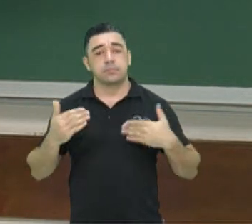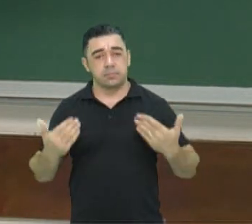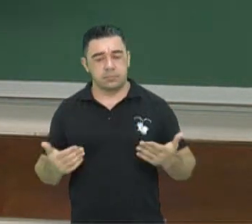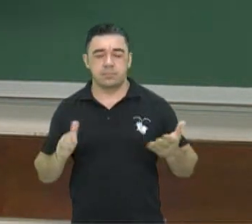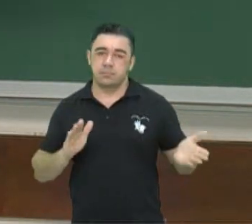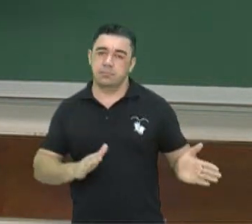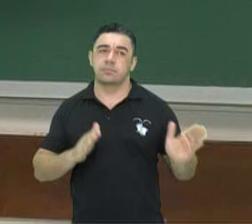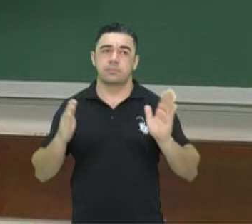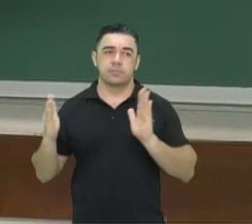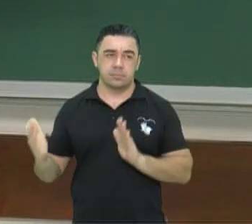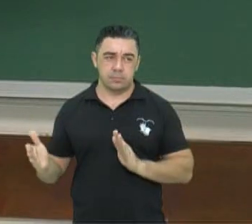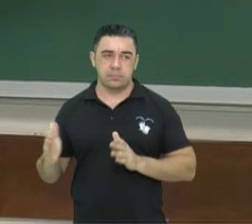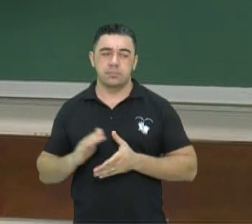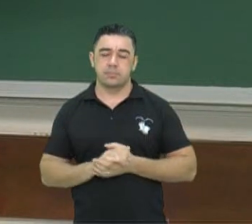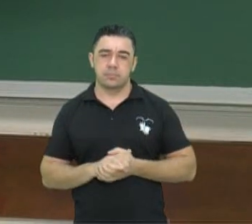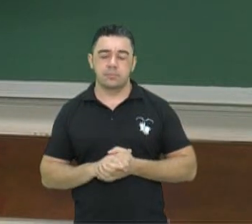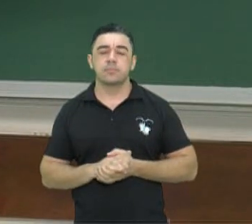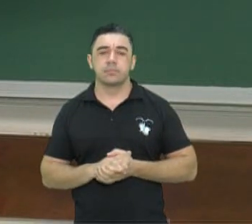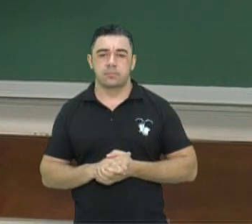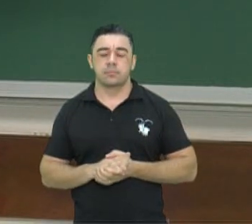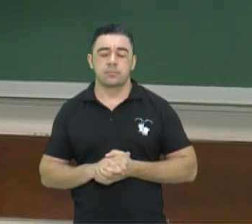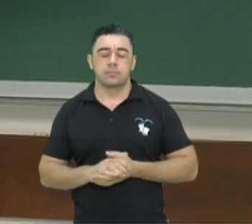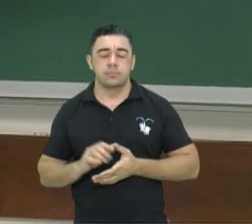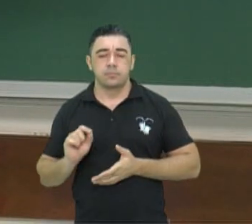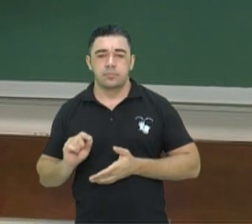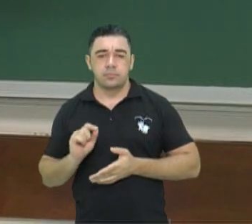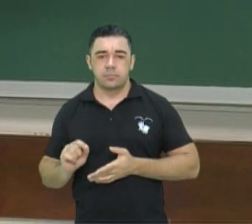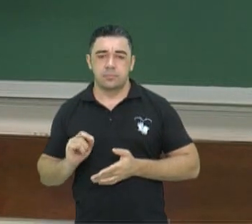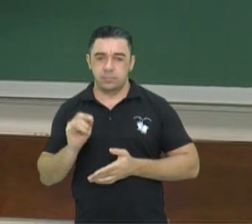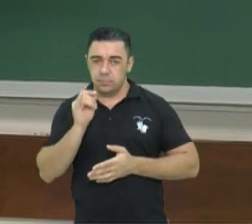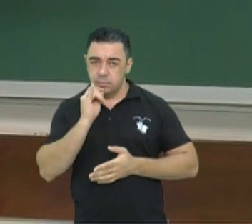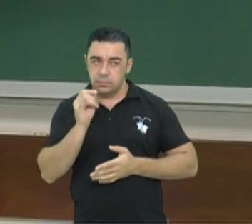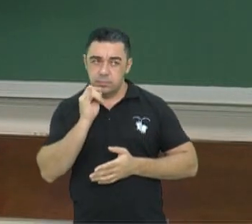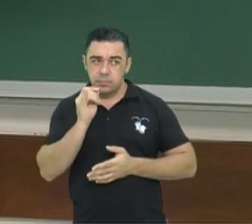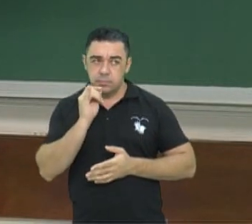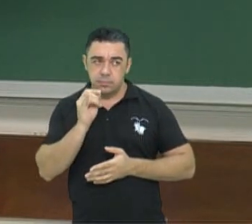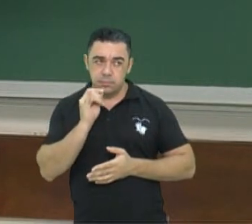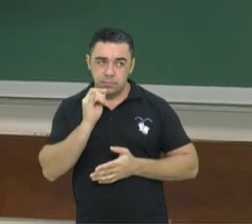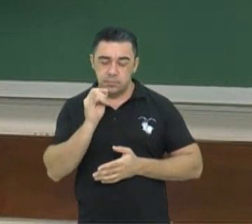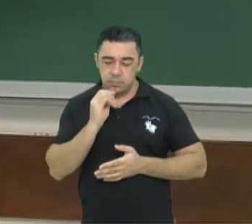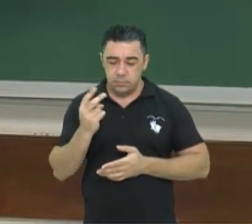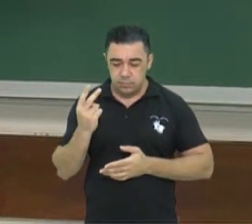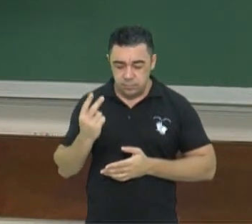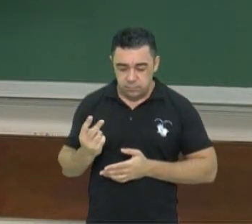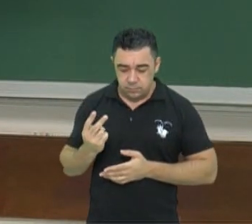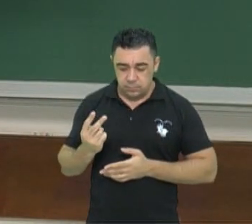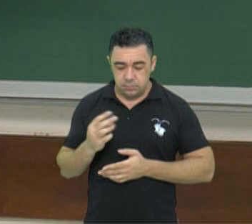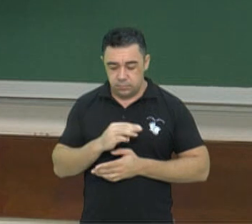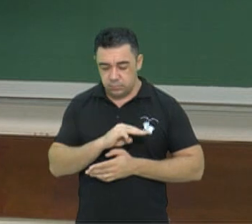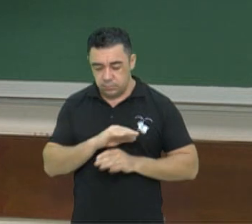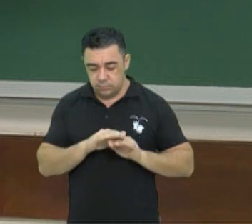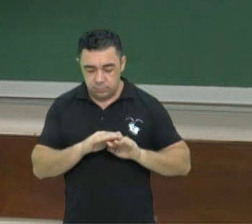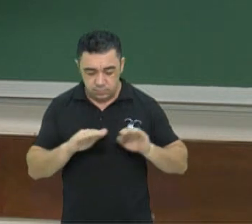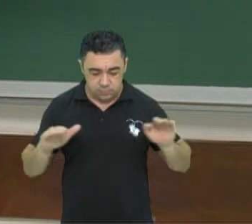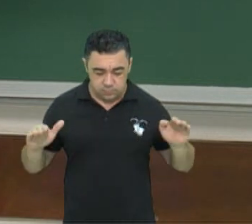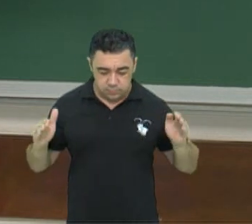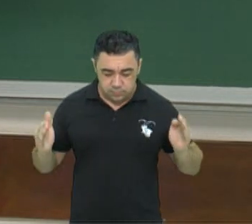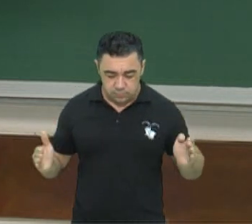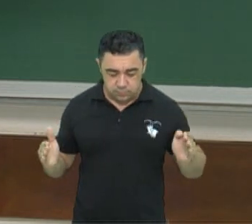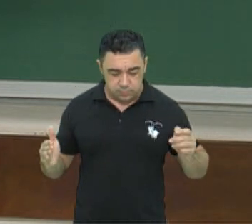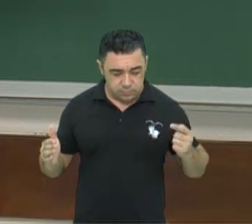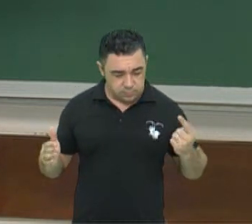respectivamente. Então ela quer dizer que o quê? Que eu vou ter que ter 2 metros aqui